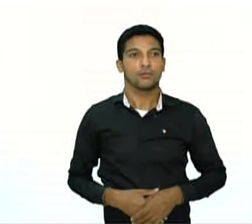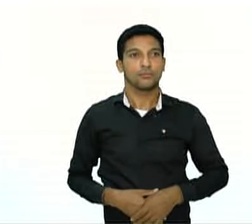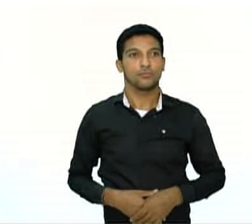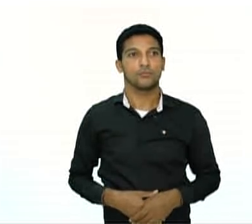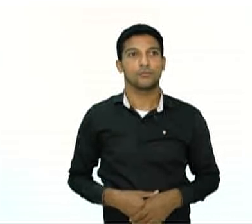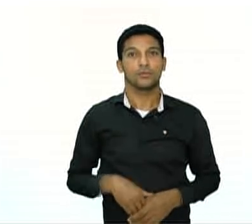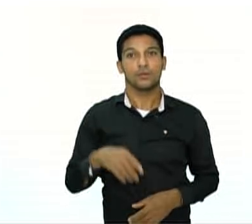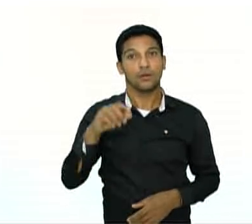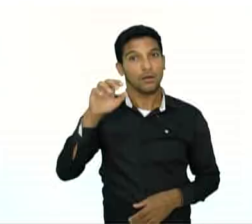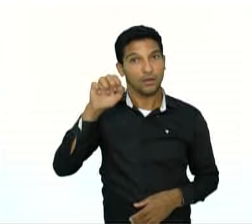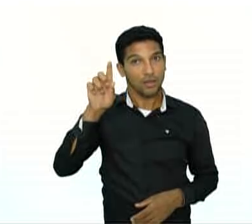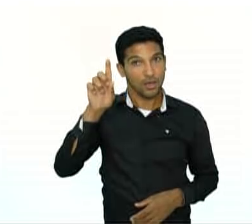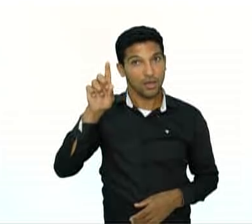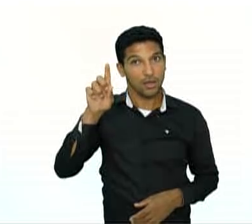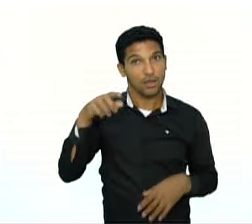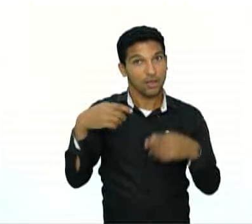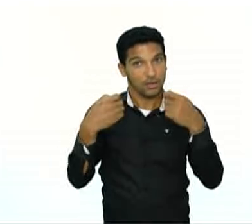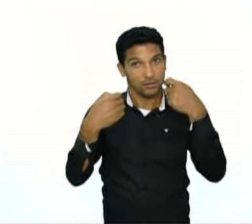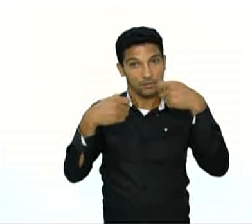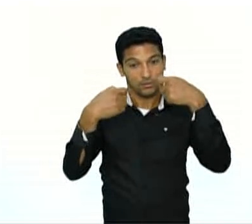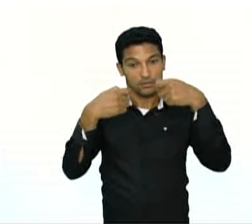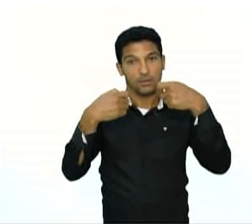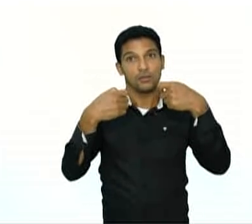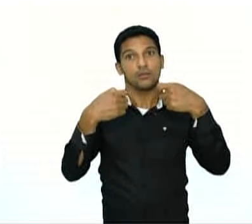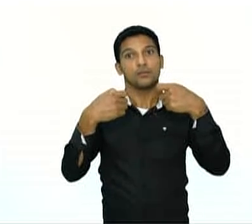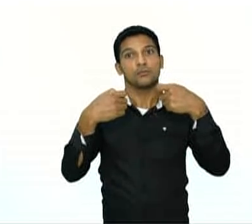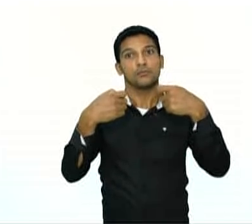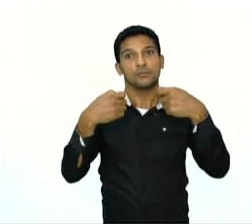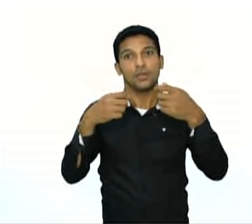É necessário que se busquem dados